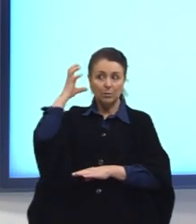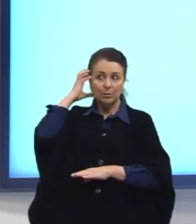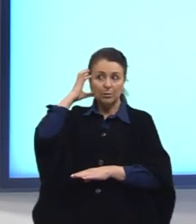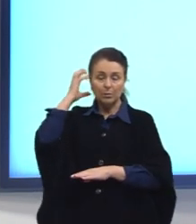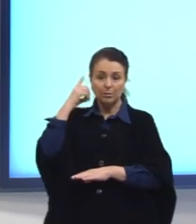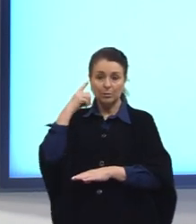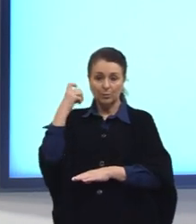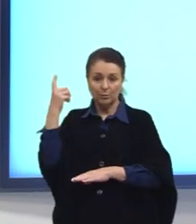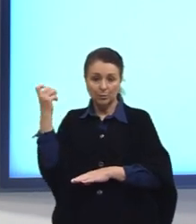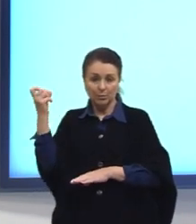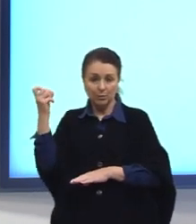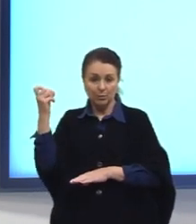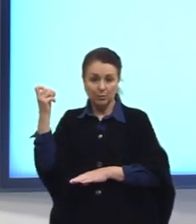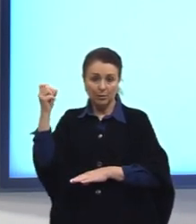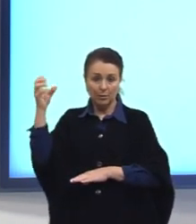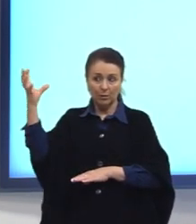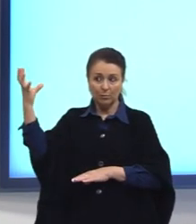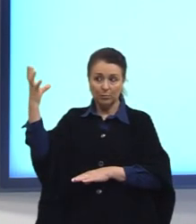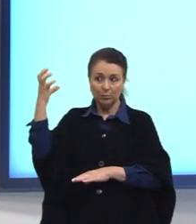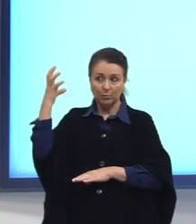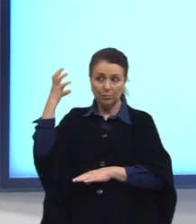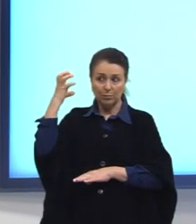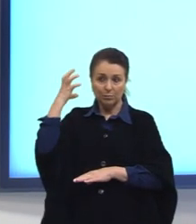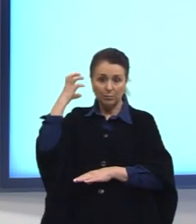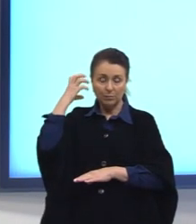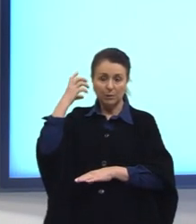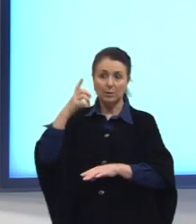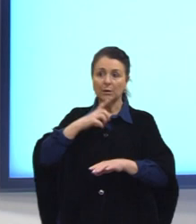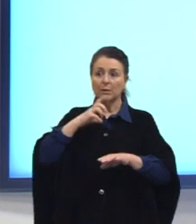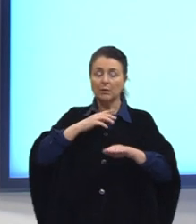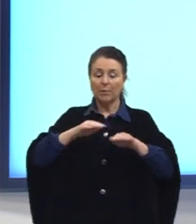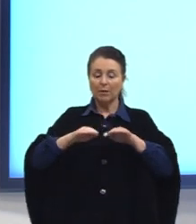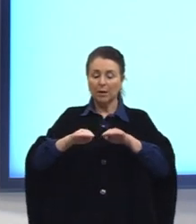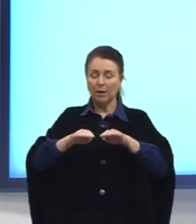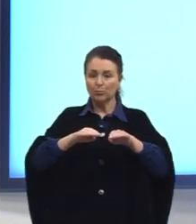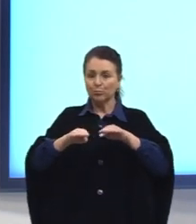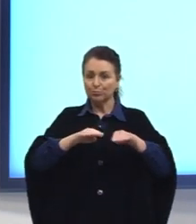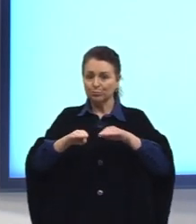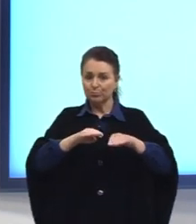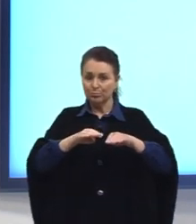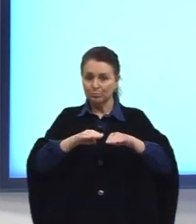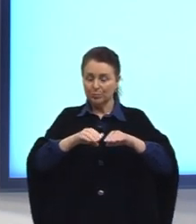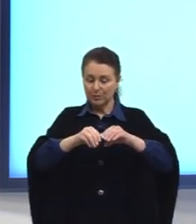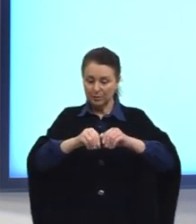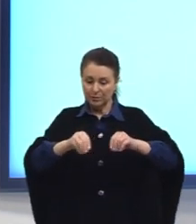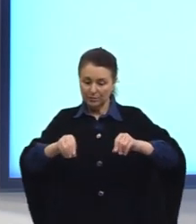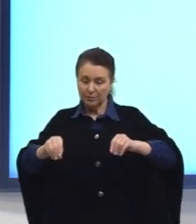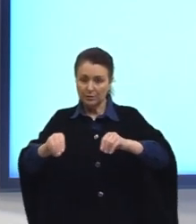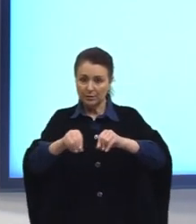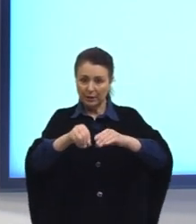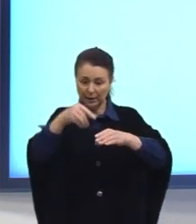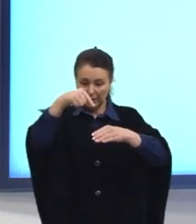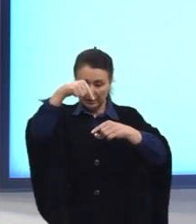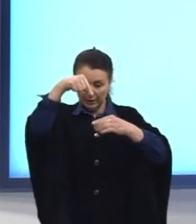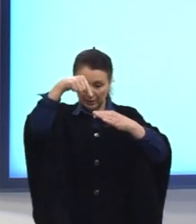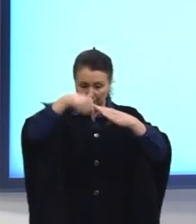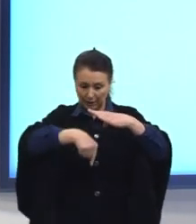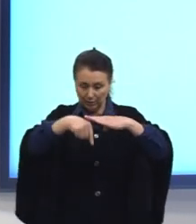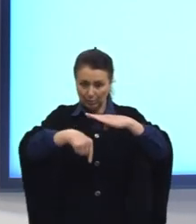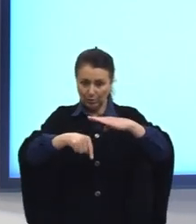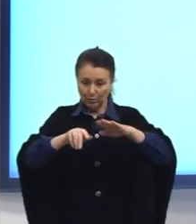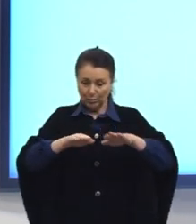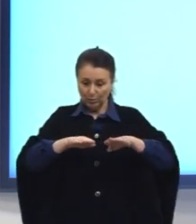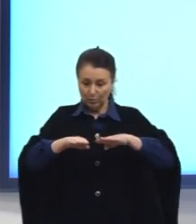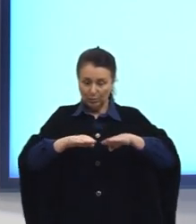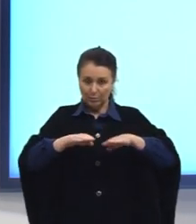ou de outra forma também né e as ondas sísmicas que tem a ver então com os terremotos quando acontece